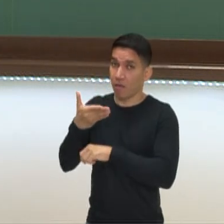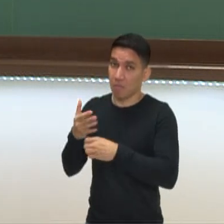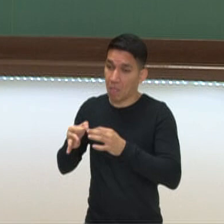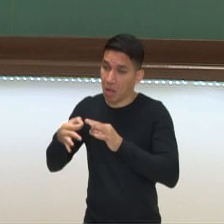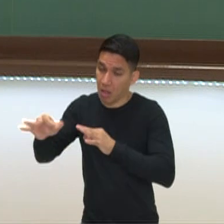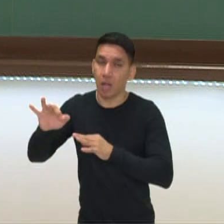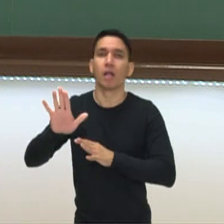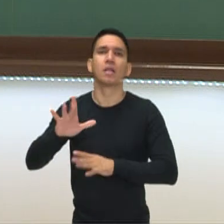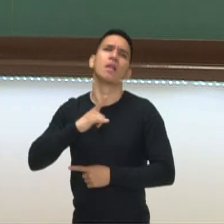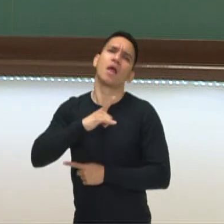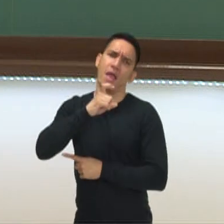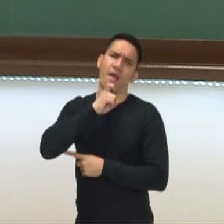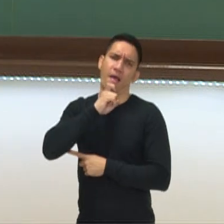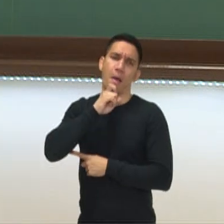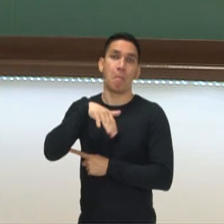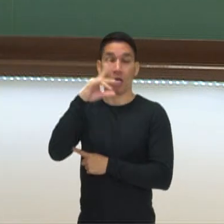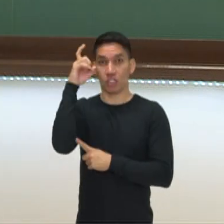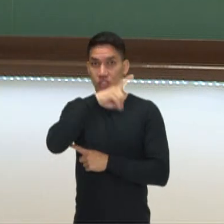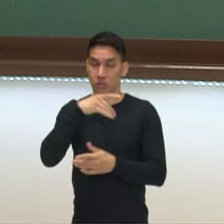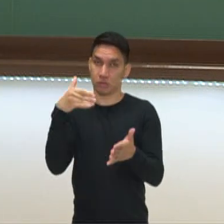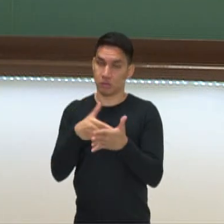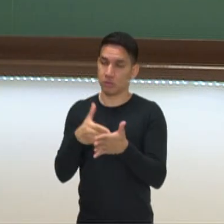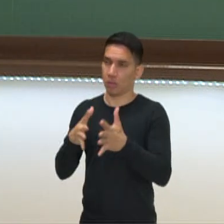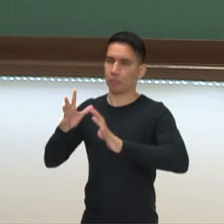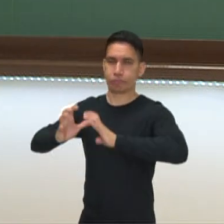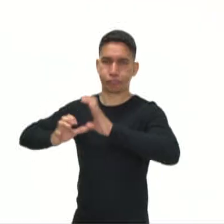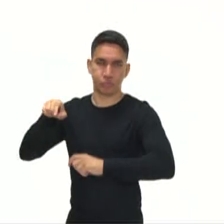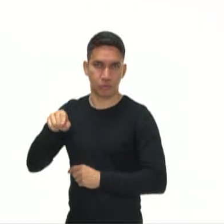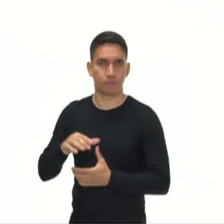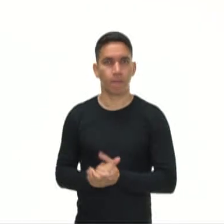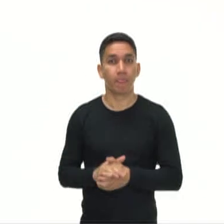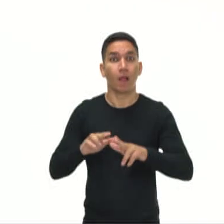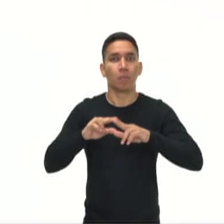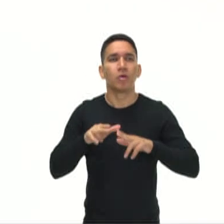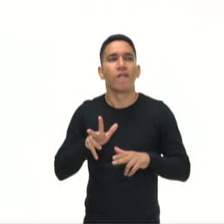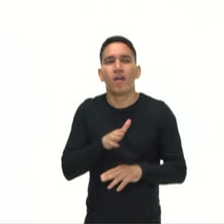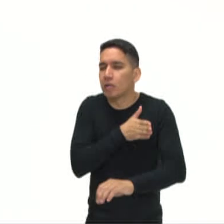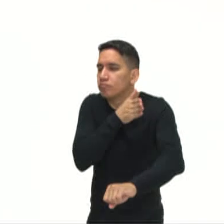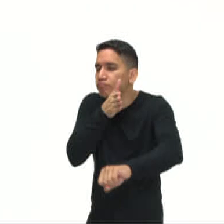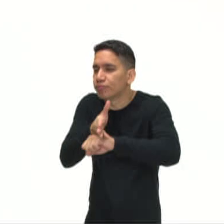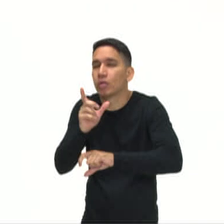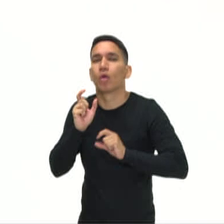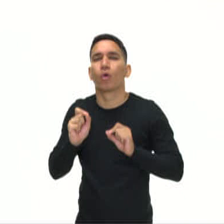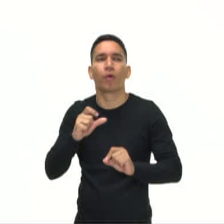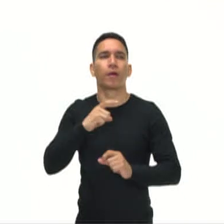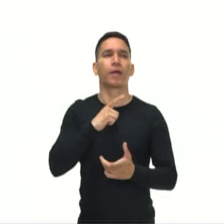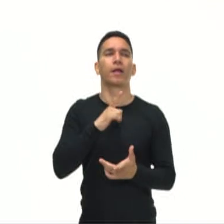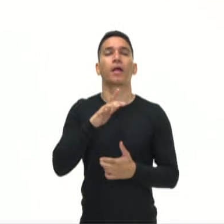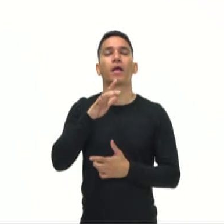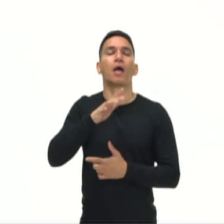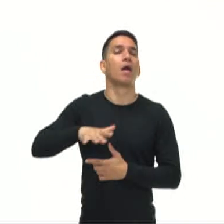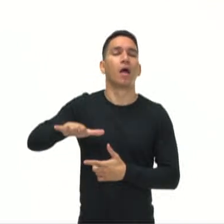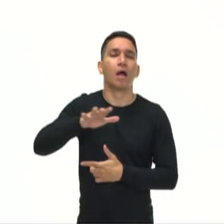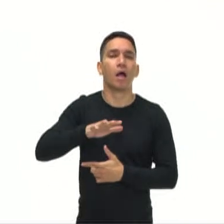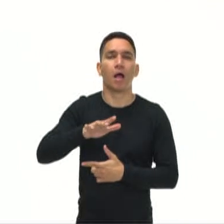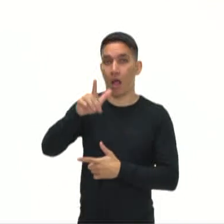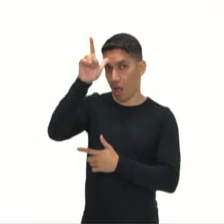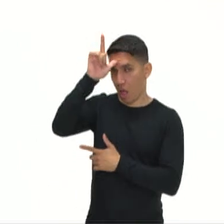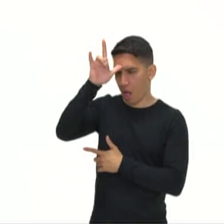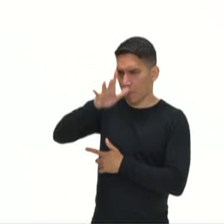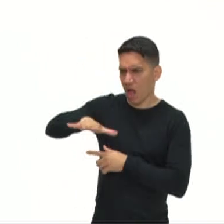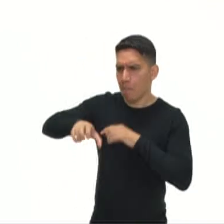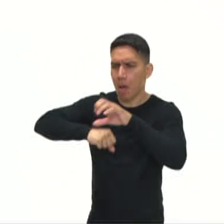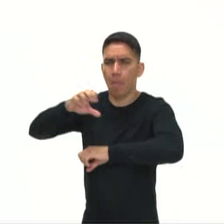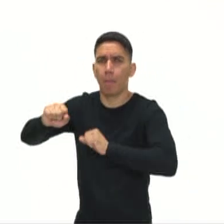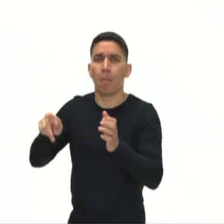inverno dificulta os combates para eles. Tá? Então, eles vão segurar aí os alemães no seu território,